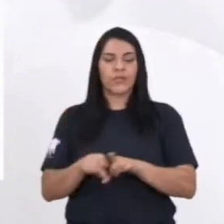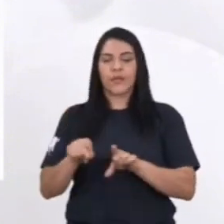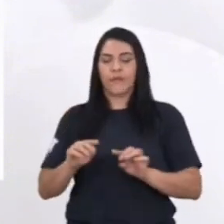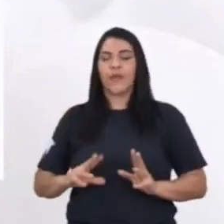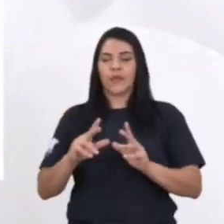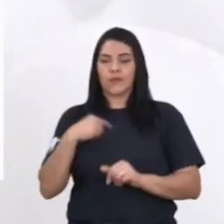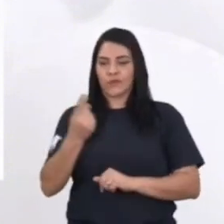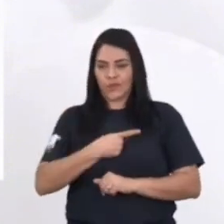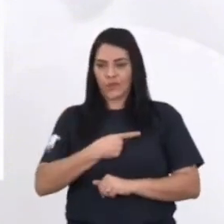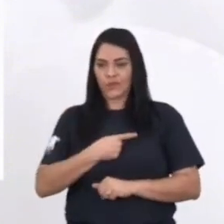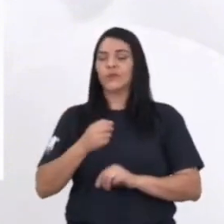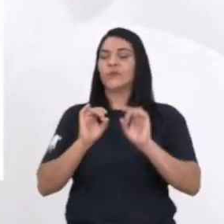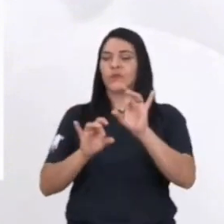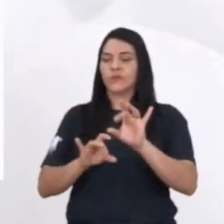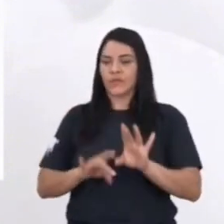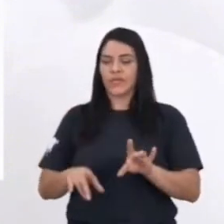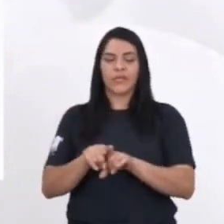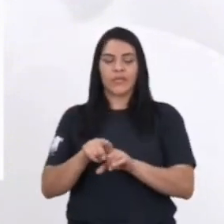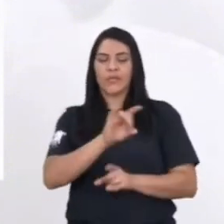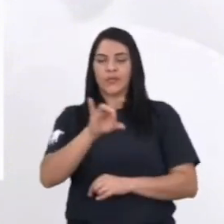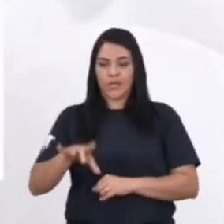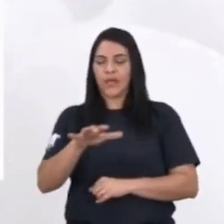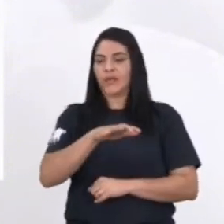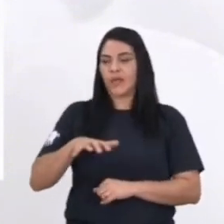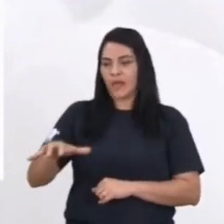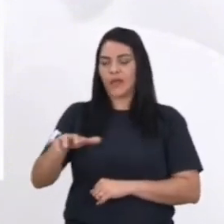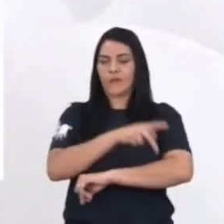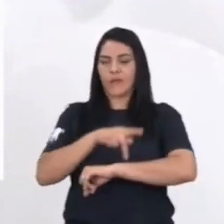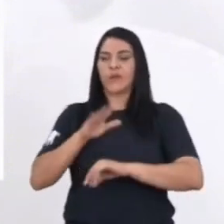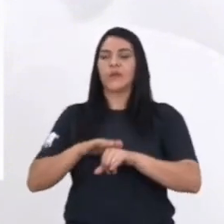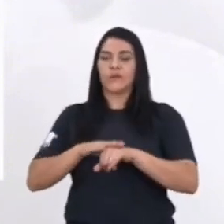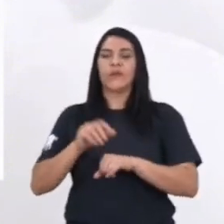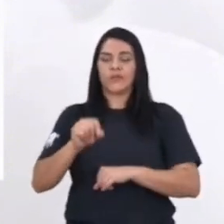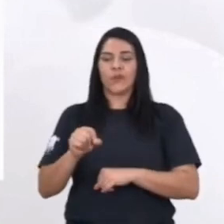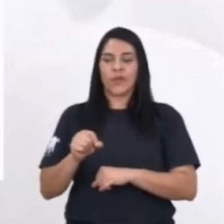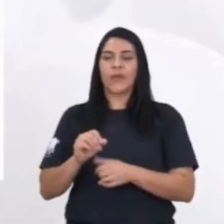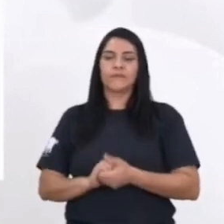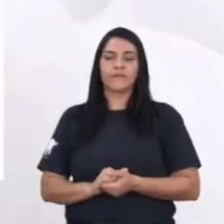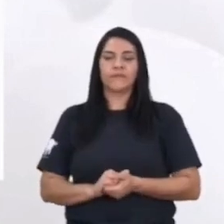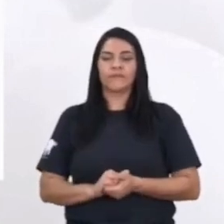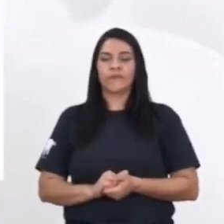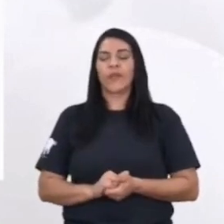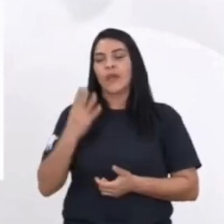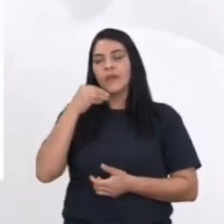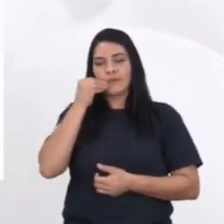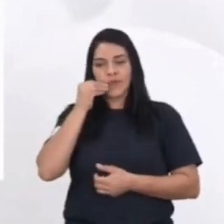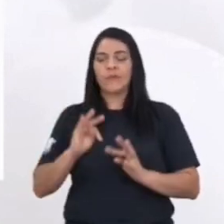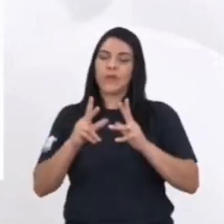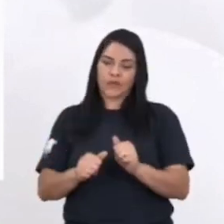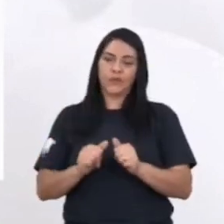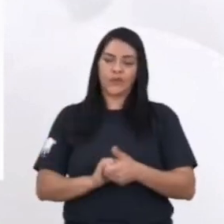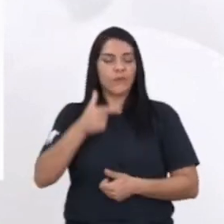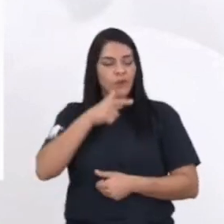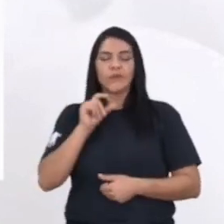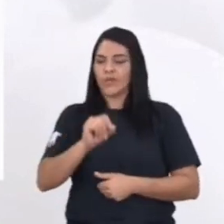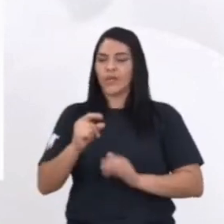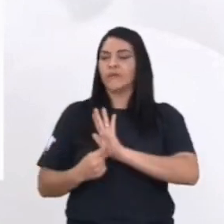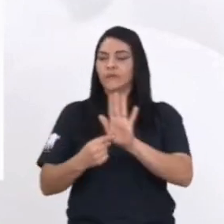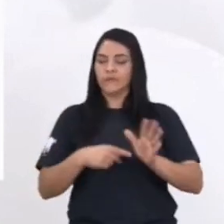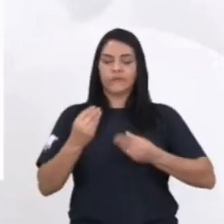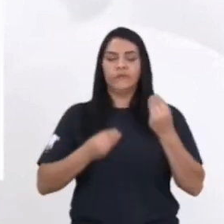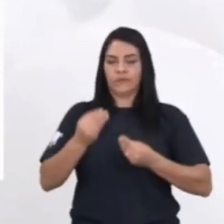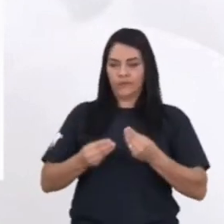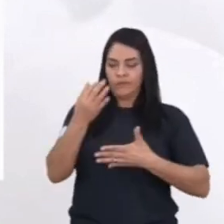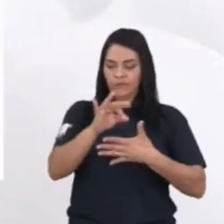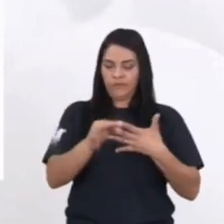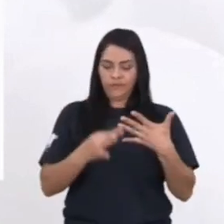nossos especialistas aqui de cada área pedagógica fazem também um refinamento disso, né? A gente testa esse prompt na IA para que ele nos mostre como que ele